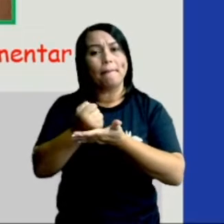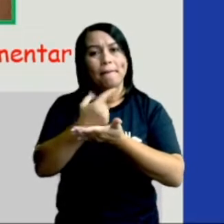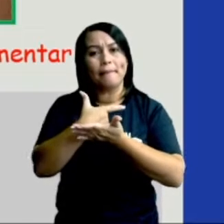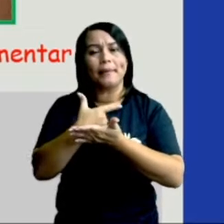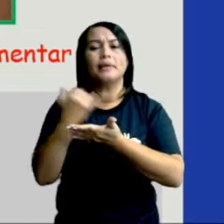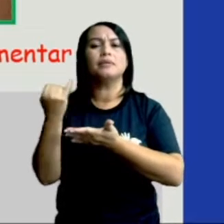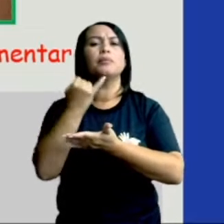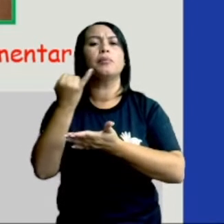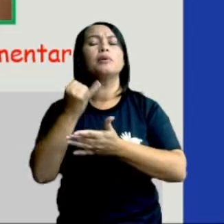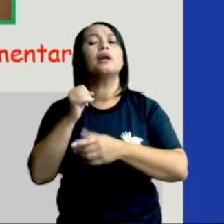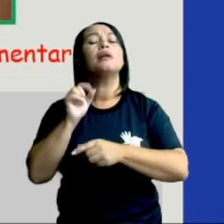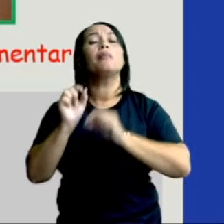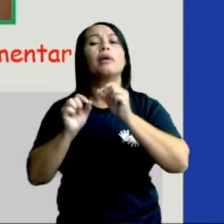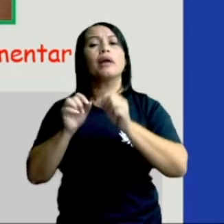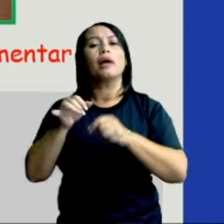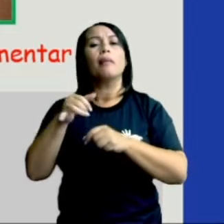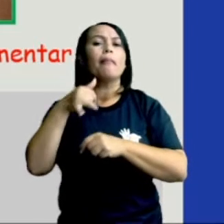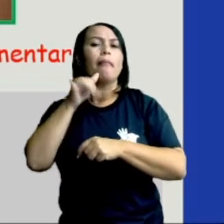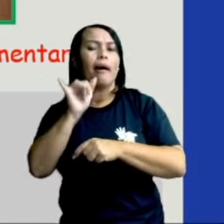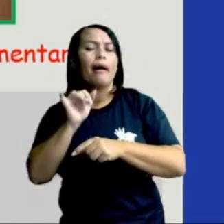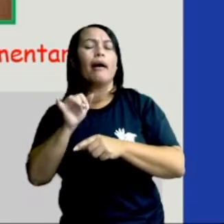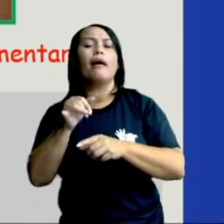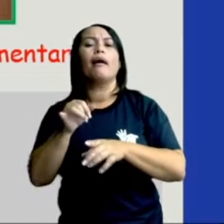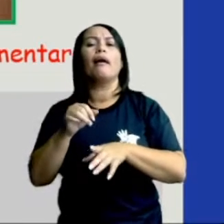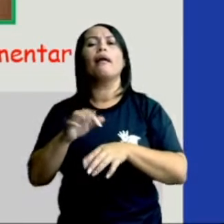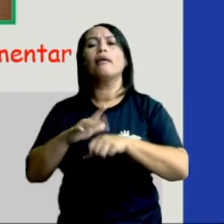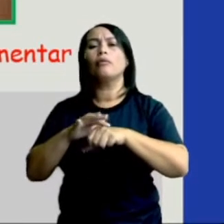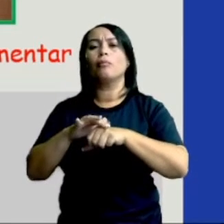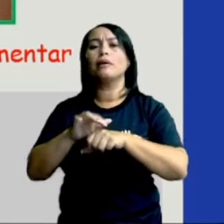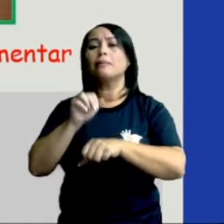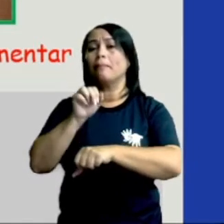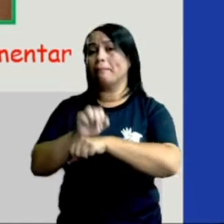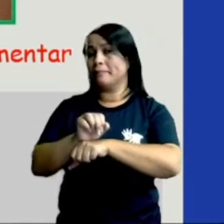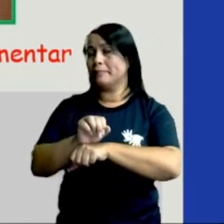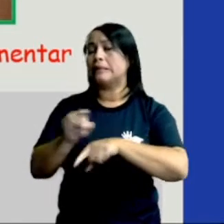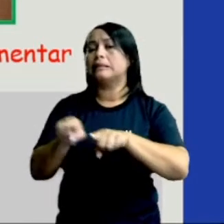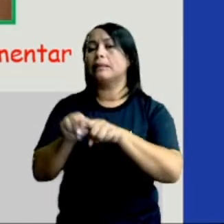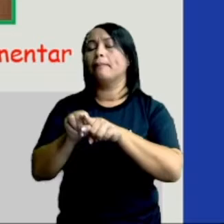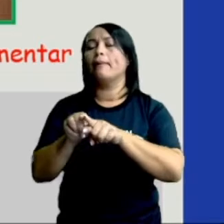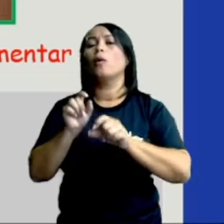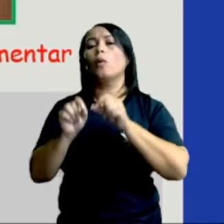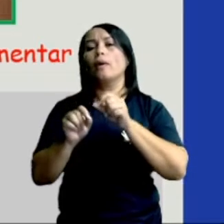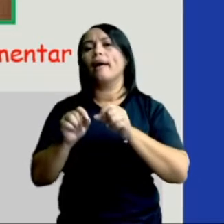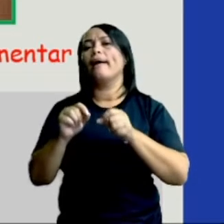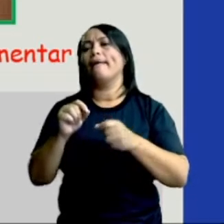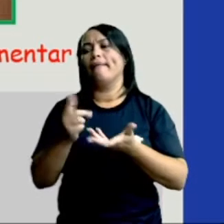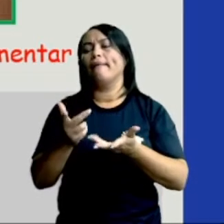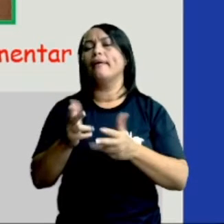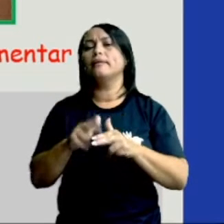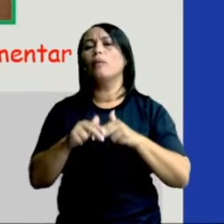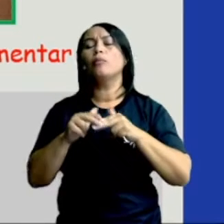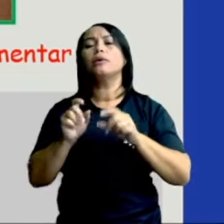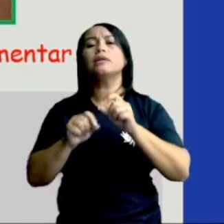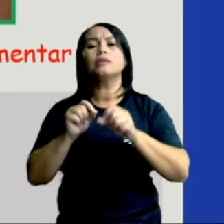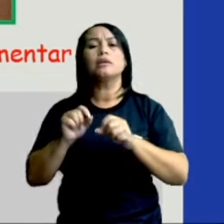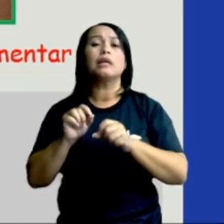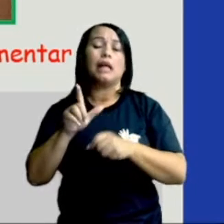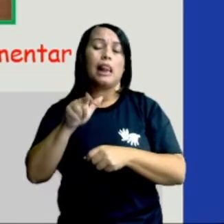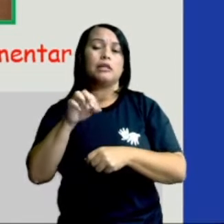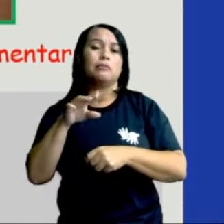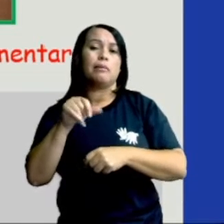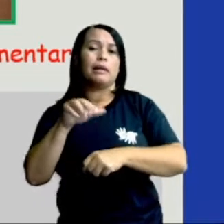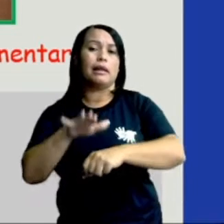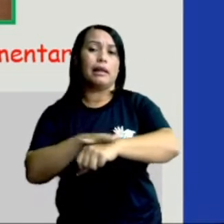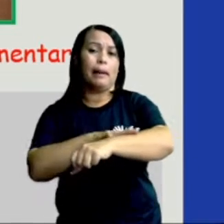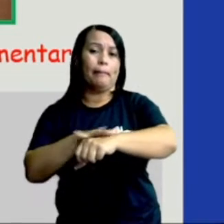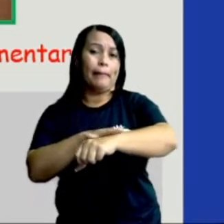combater essa doença, a leishmania. Esse agente etiológico, né, esse causador da doença, a leishmania que está na